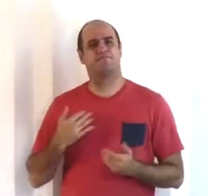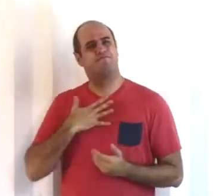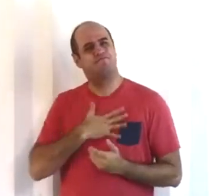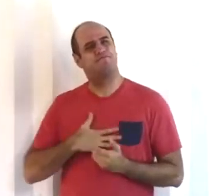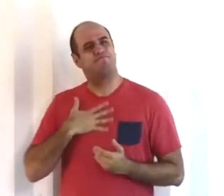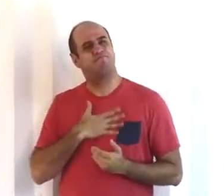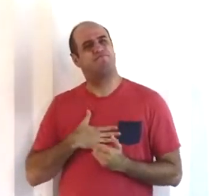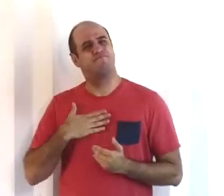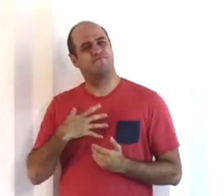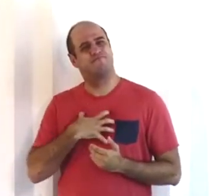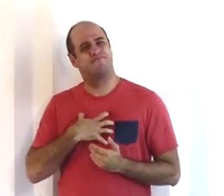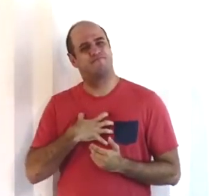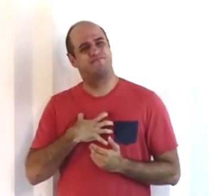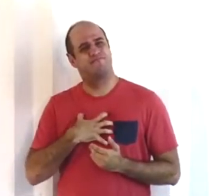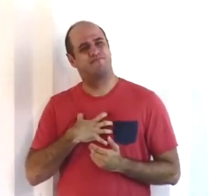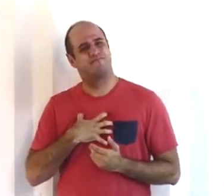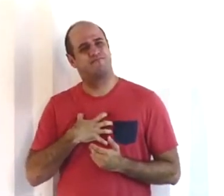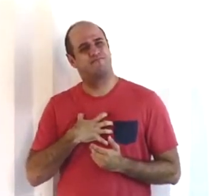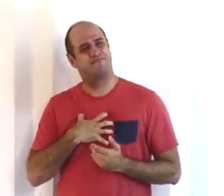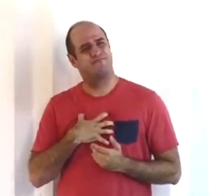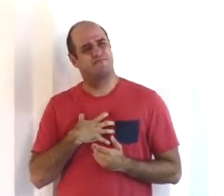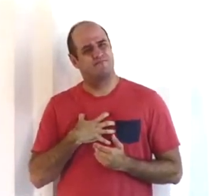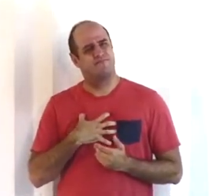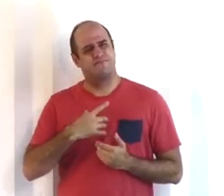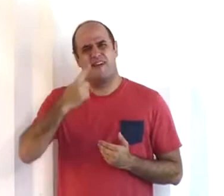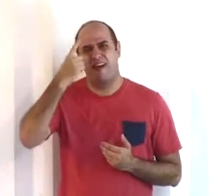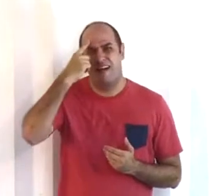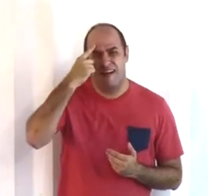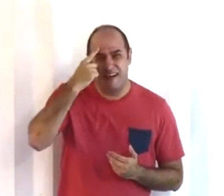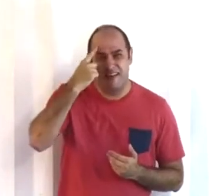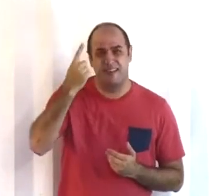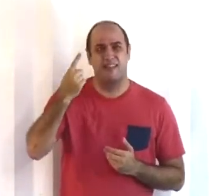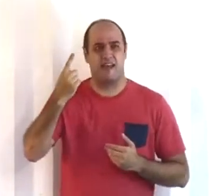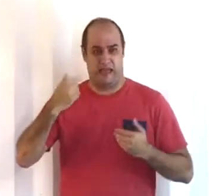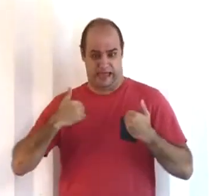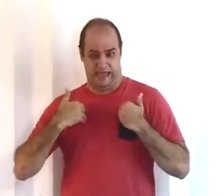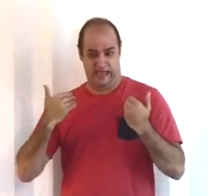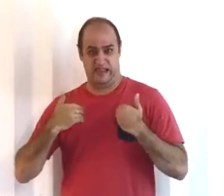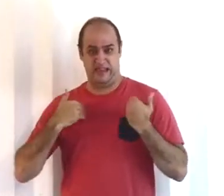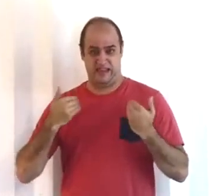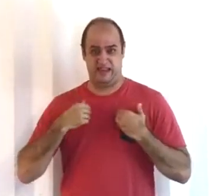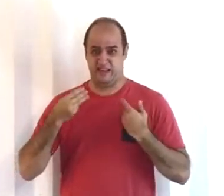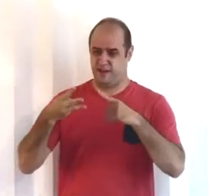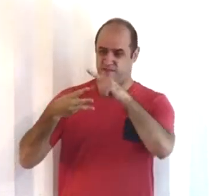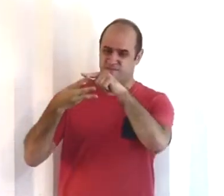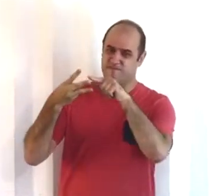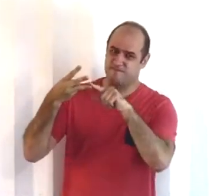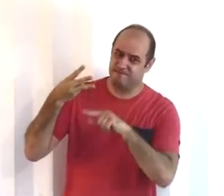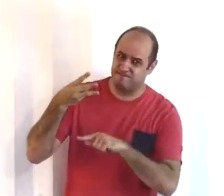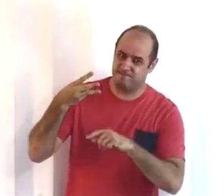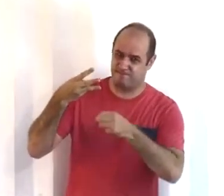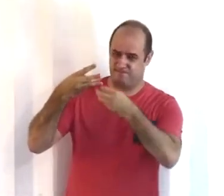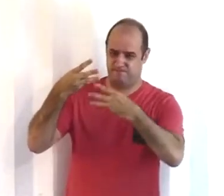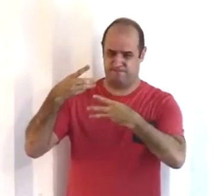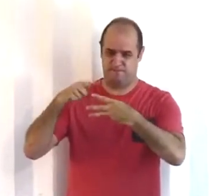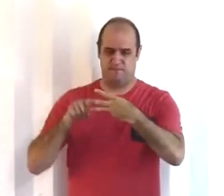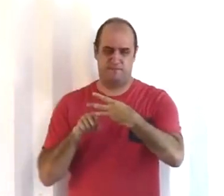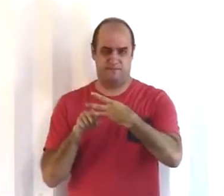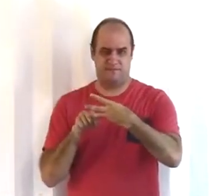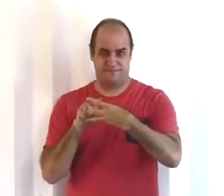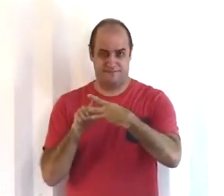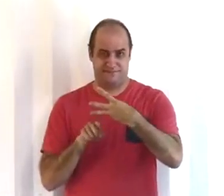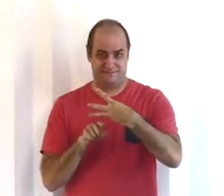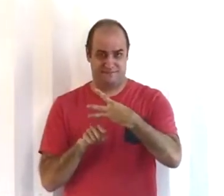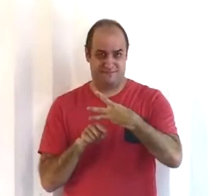satisfeita? Eu vou dividir essa ideia de contentamento, de satisfação, em 3 formas, tá bom?